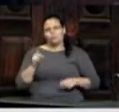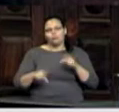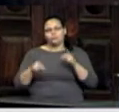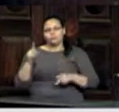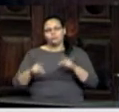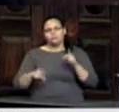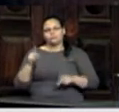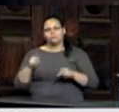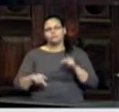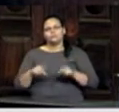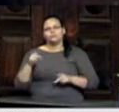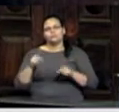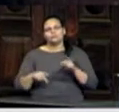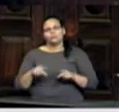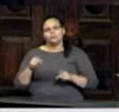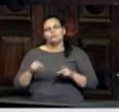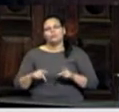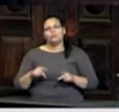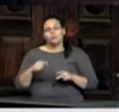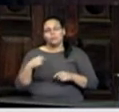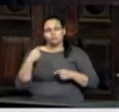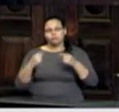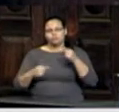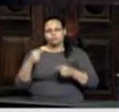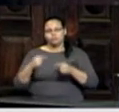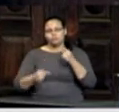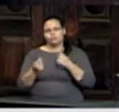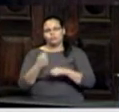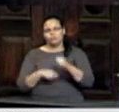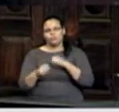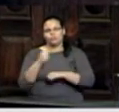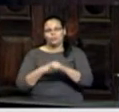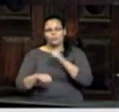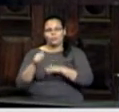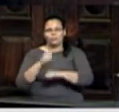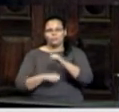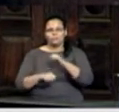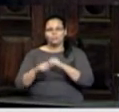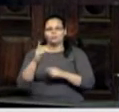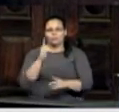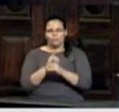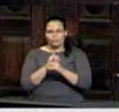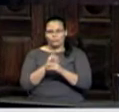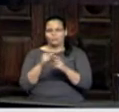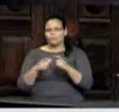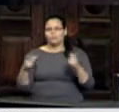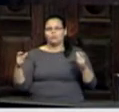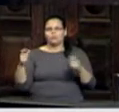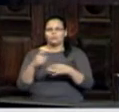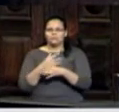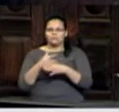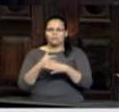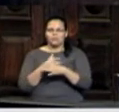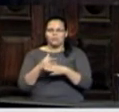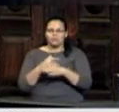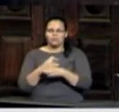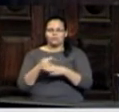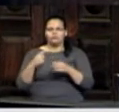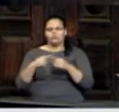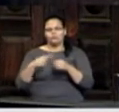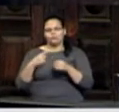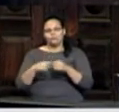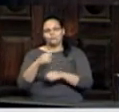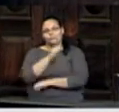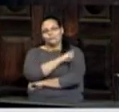a complexa conjuntura político-econômica na qual se encontra a maior cidade do interior do estado do Rio de